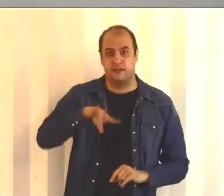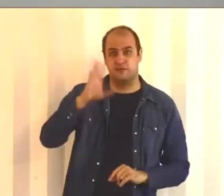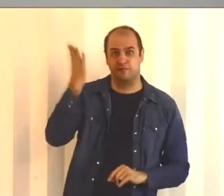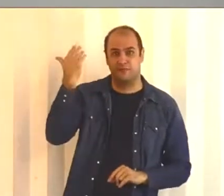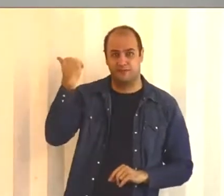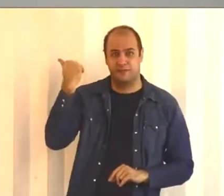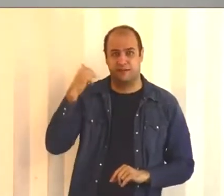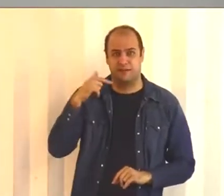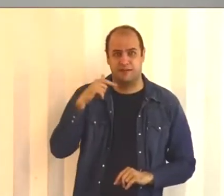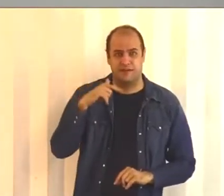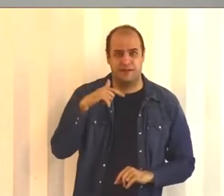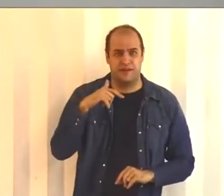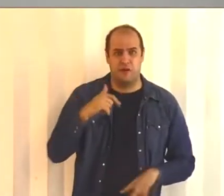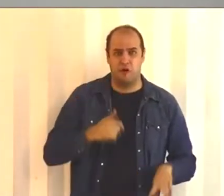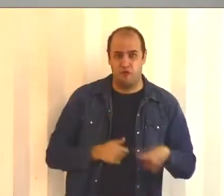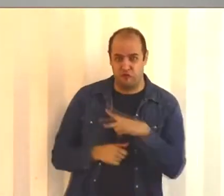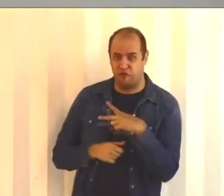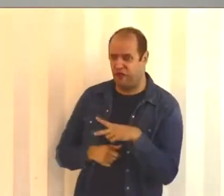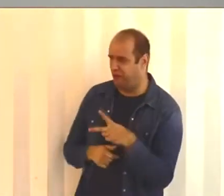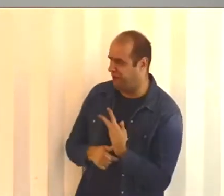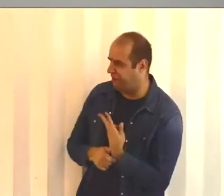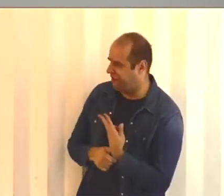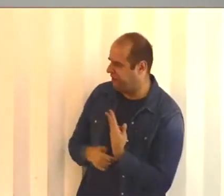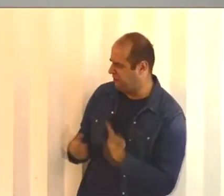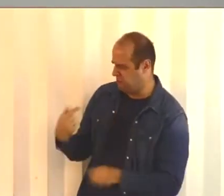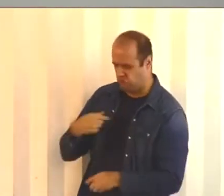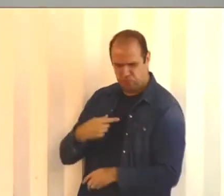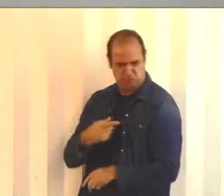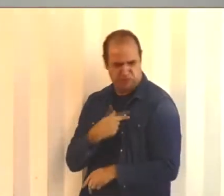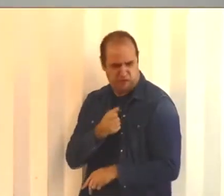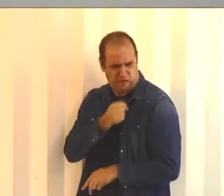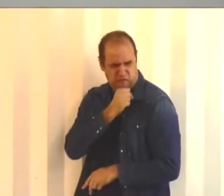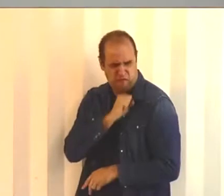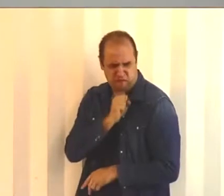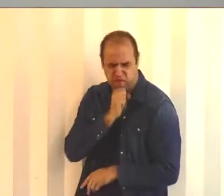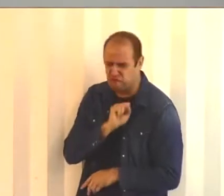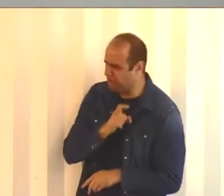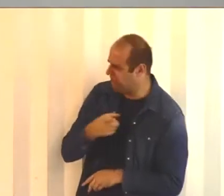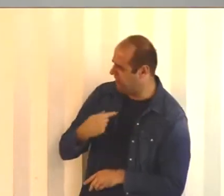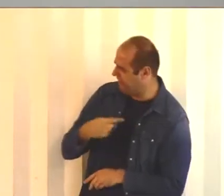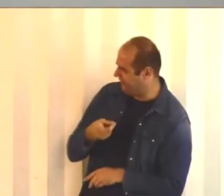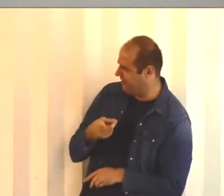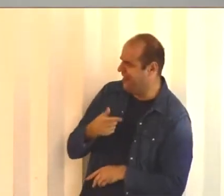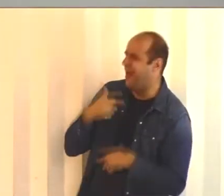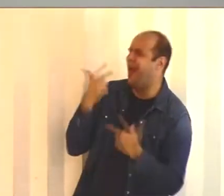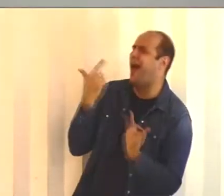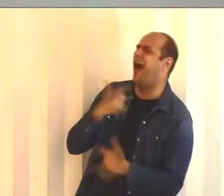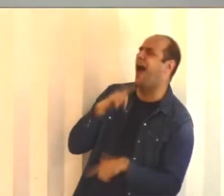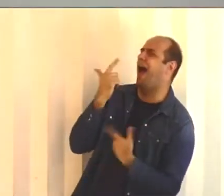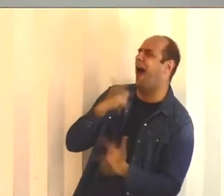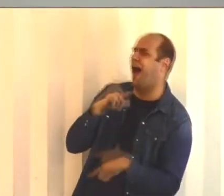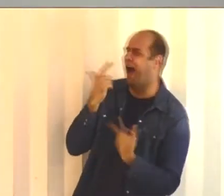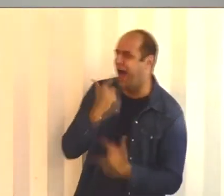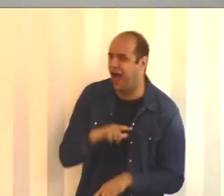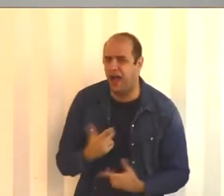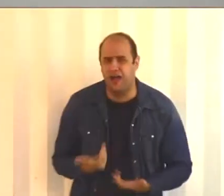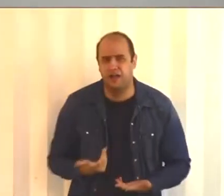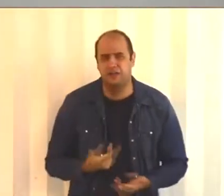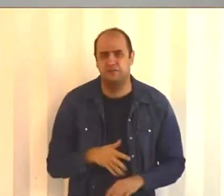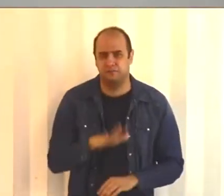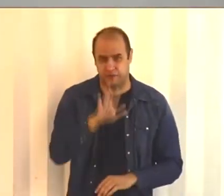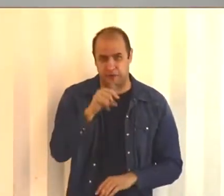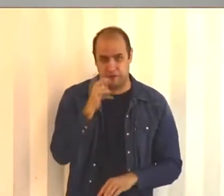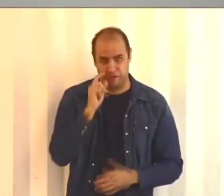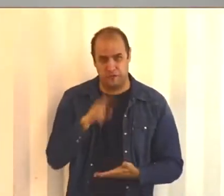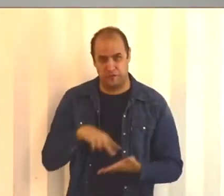dois riram, tanto Sara quanto Abraão riram-se. Se você quiser confirmar isso, dá uma olhadinha